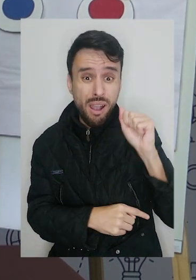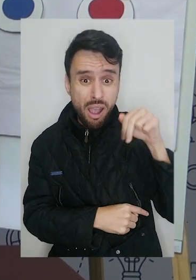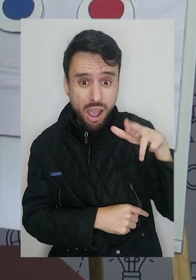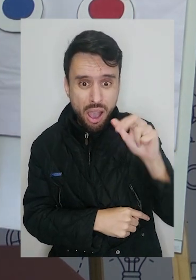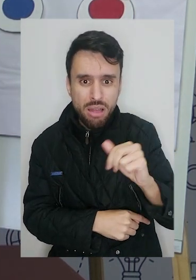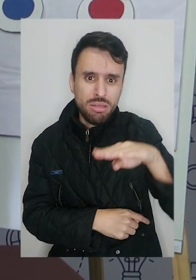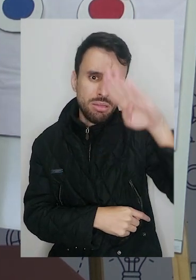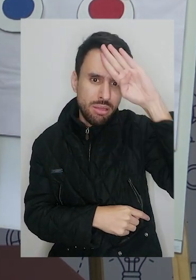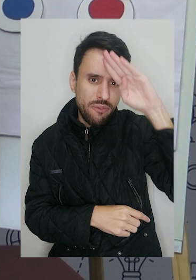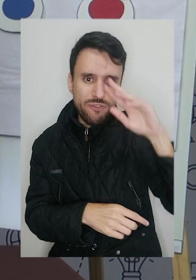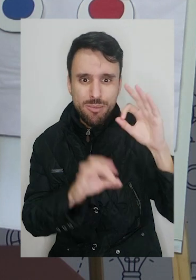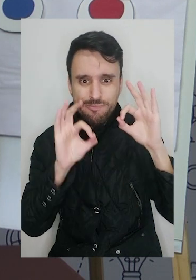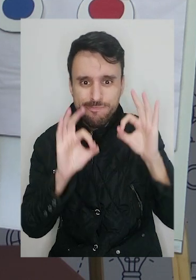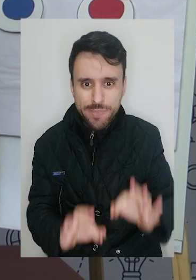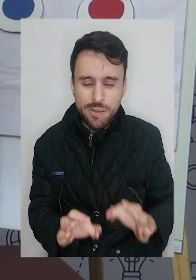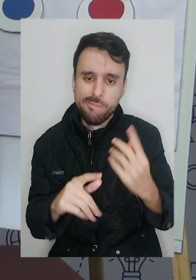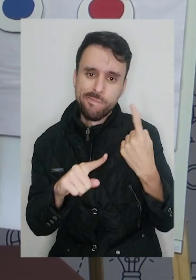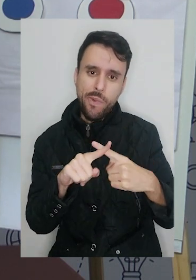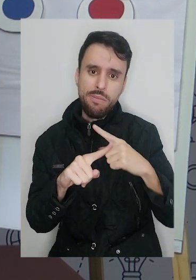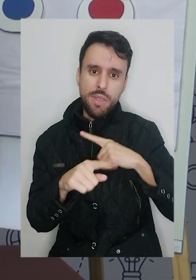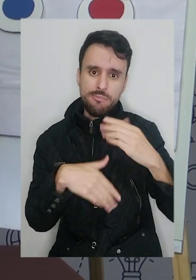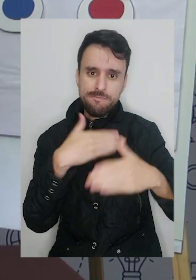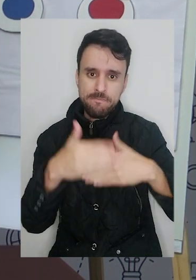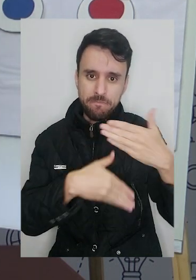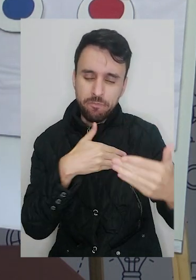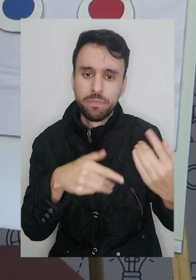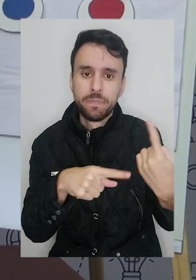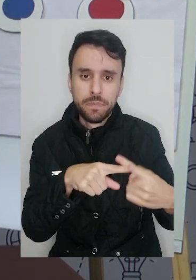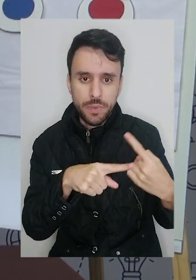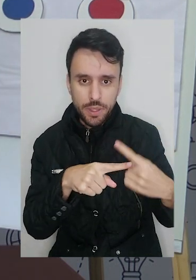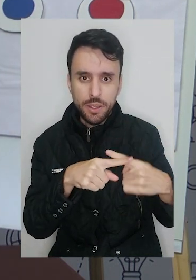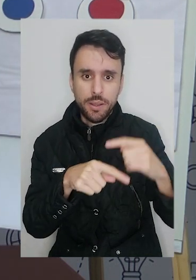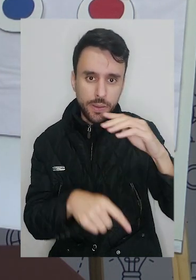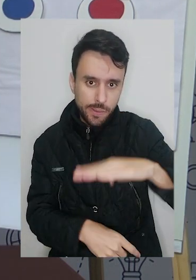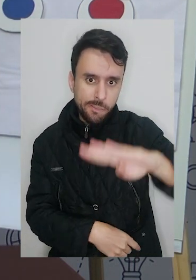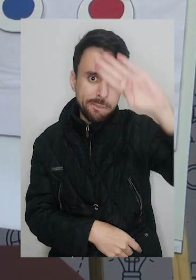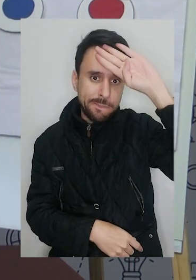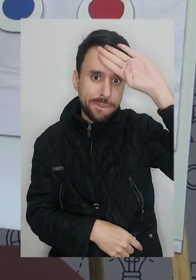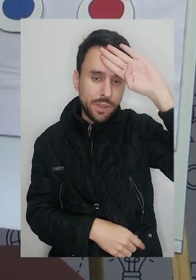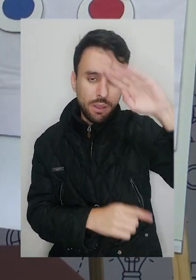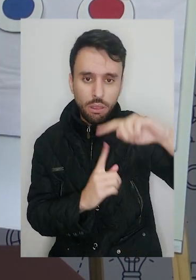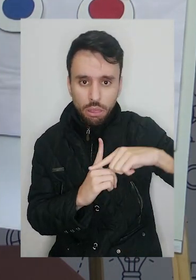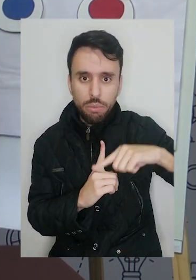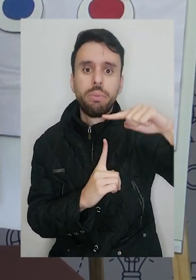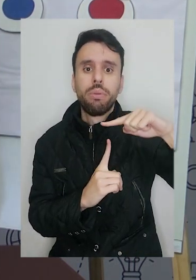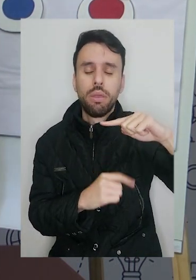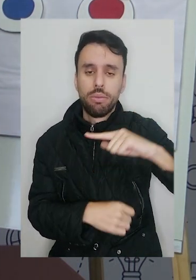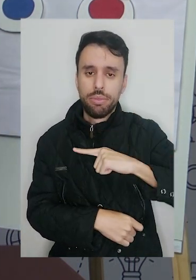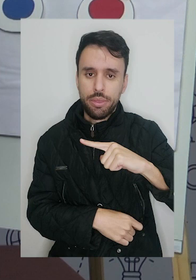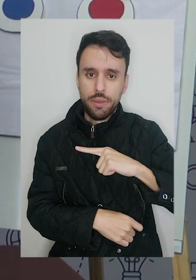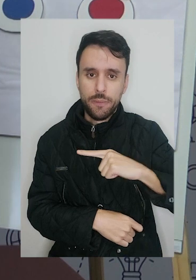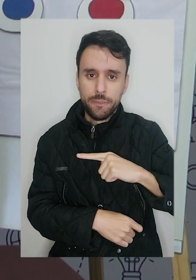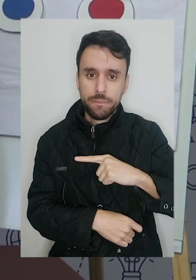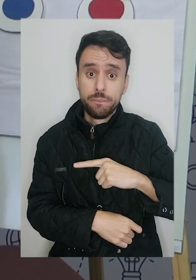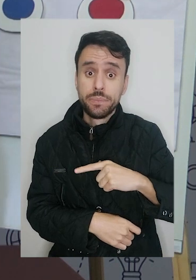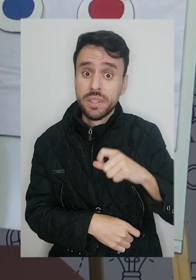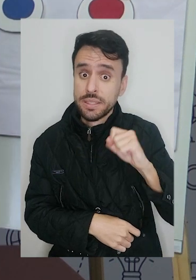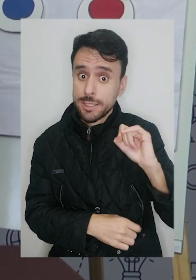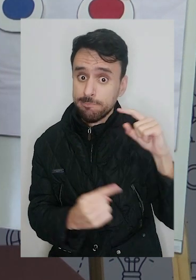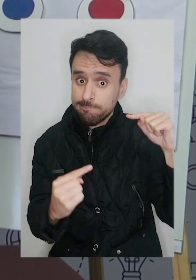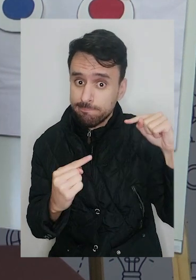com febre? Sim, ela está com febre, porque subiu a temperatura. Lembrando, a temperatura subiu, então ela